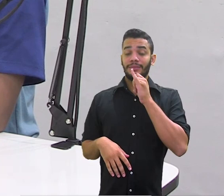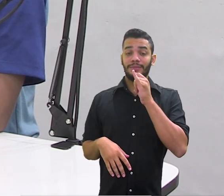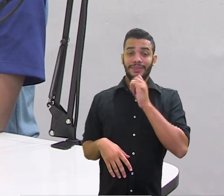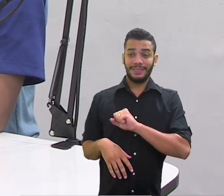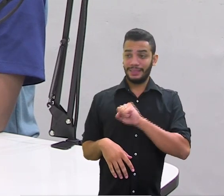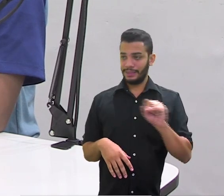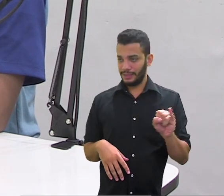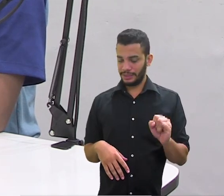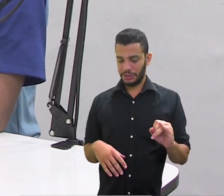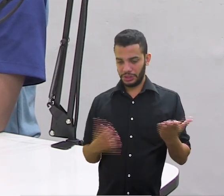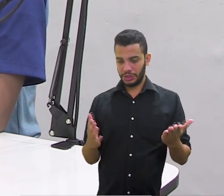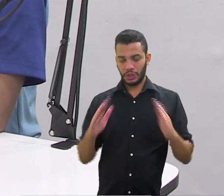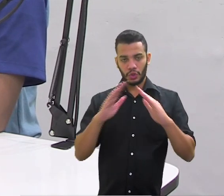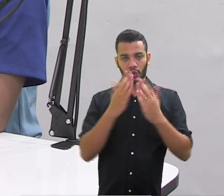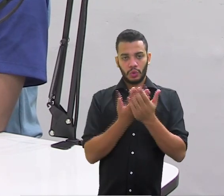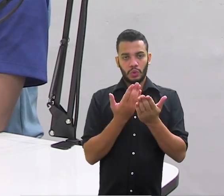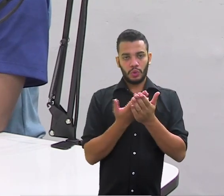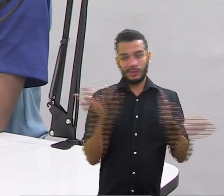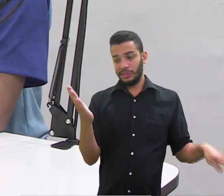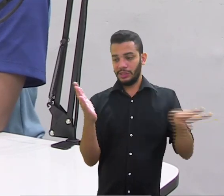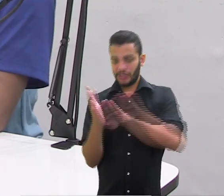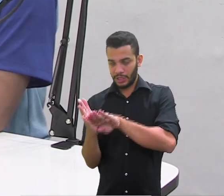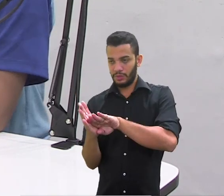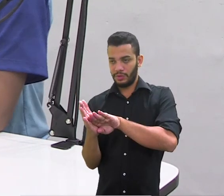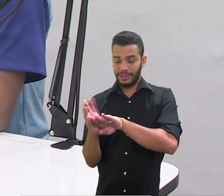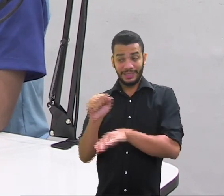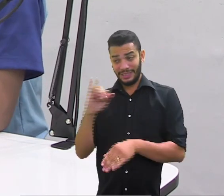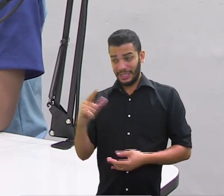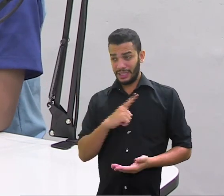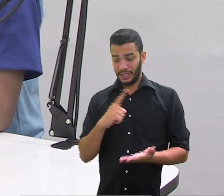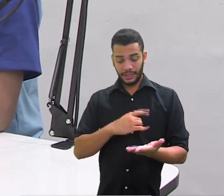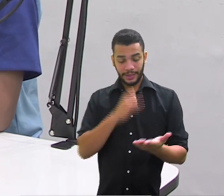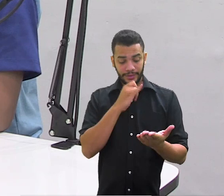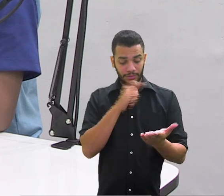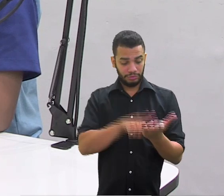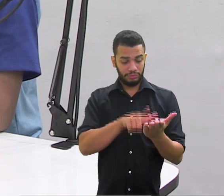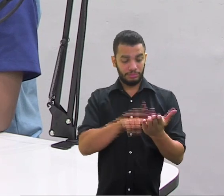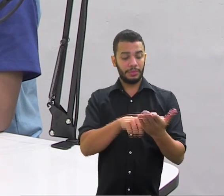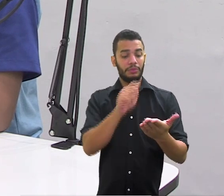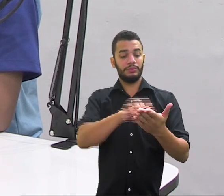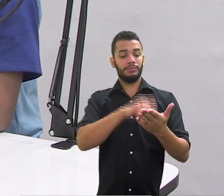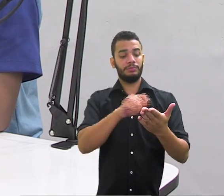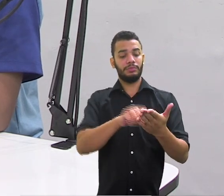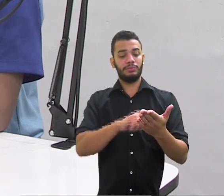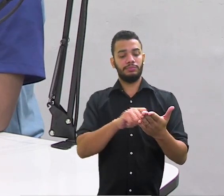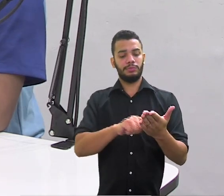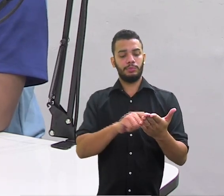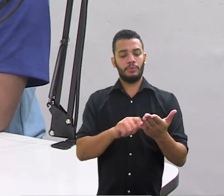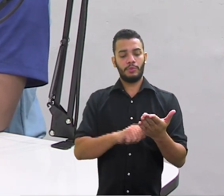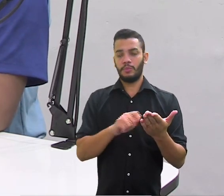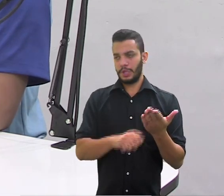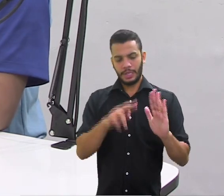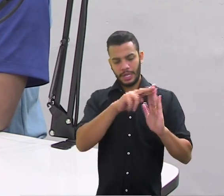ler esse contrato, porque o que acontecer dentro do ambiente escolar, por exemplo, quebrou uma carteira ou